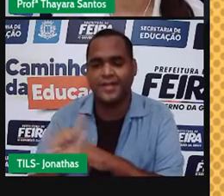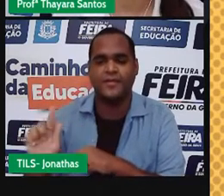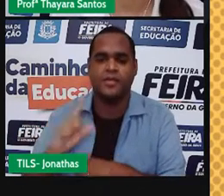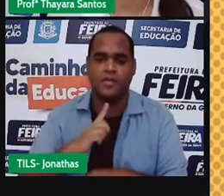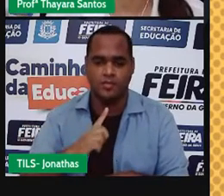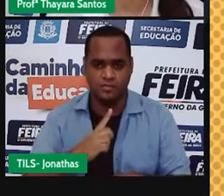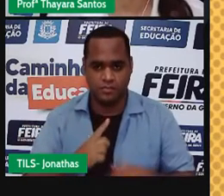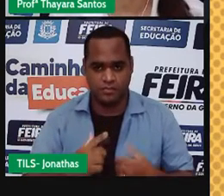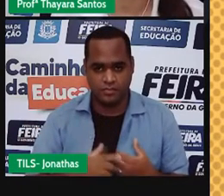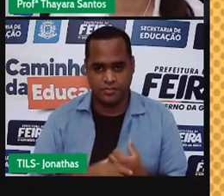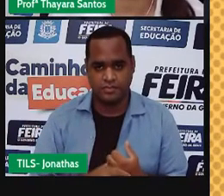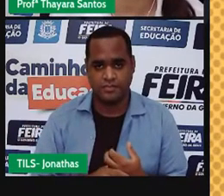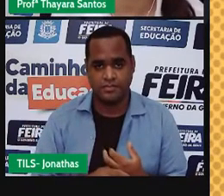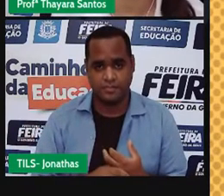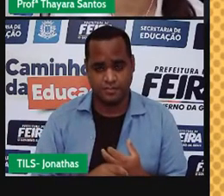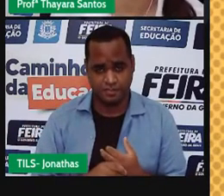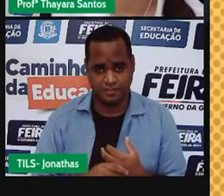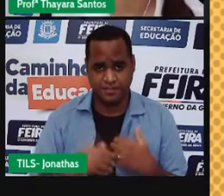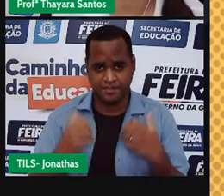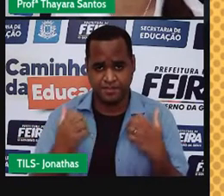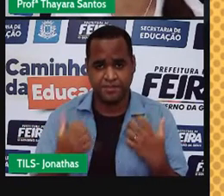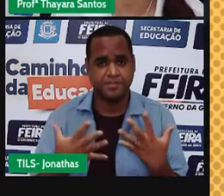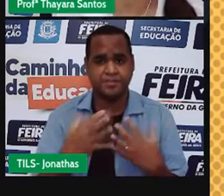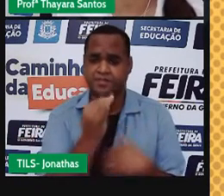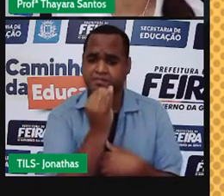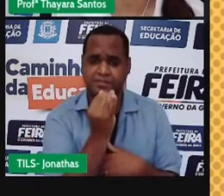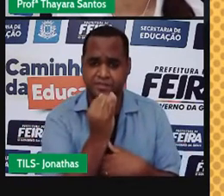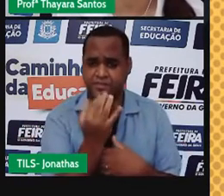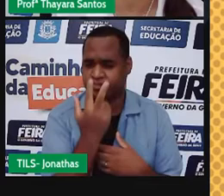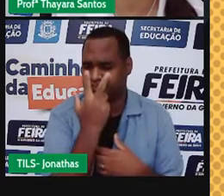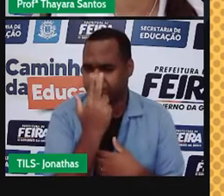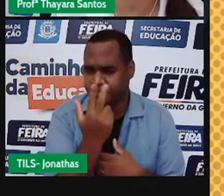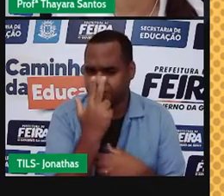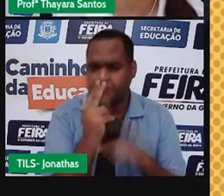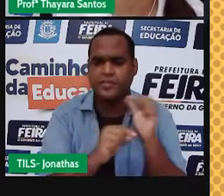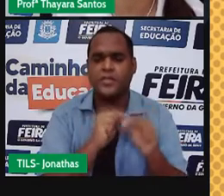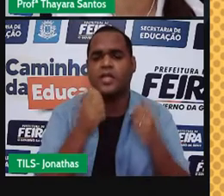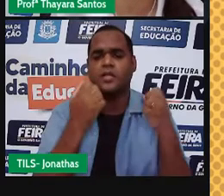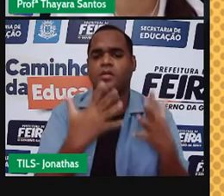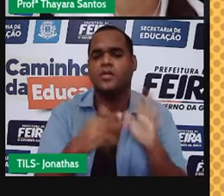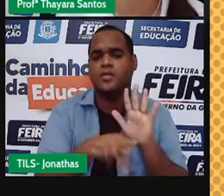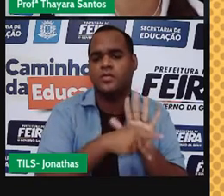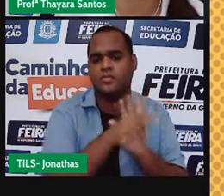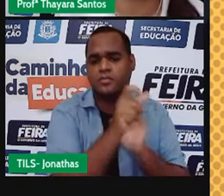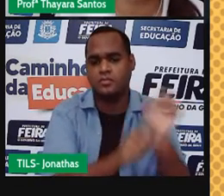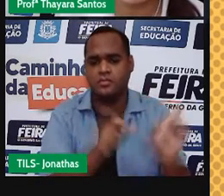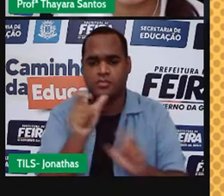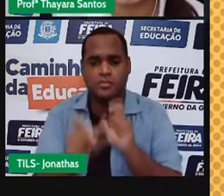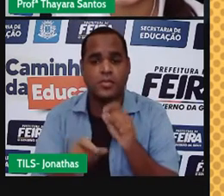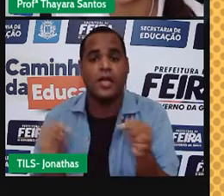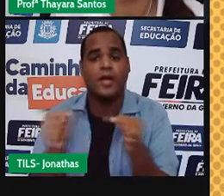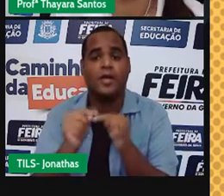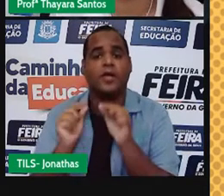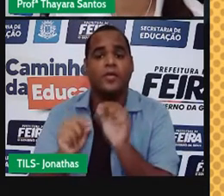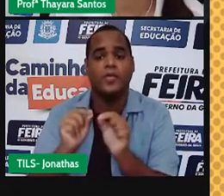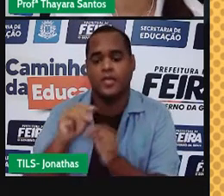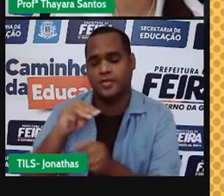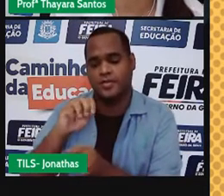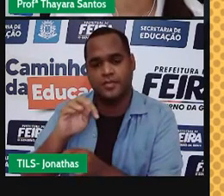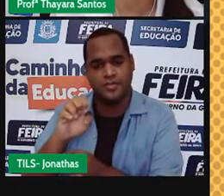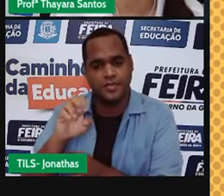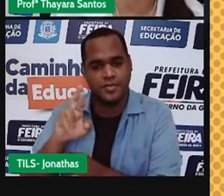bom e aquela coisa né que também que a gente falou o que é que qual é a propriedade quais são as propriedades da matéria